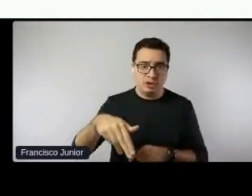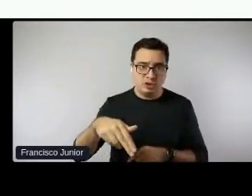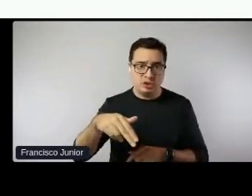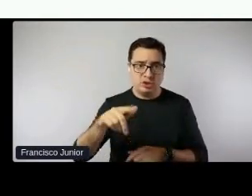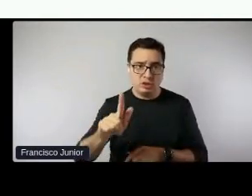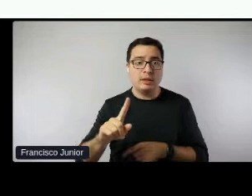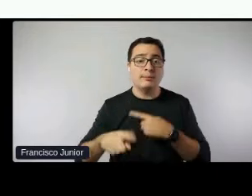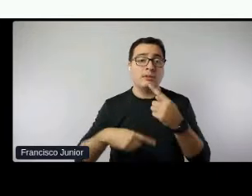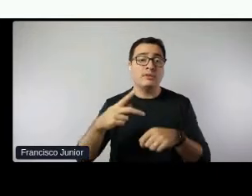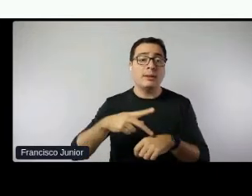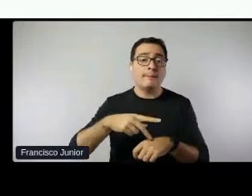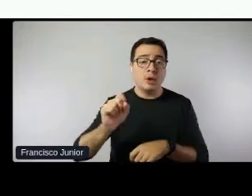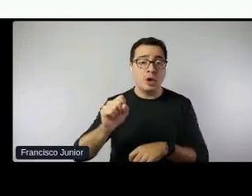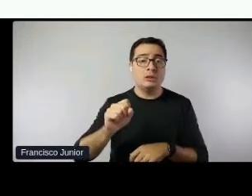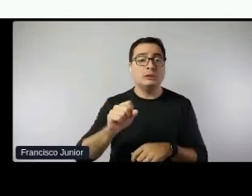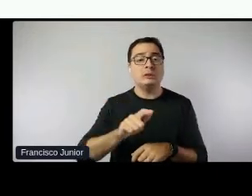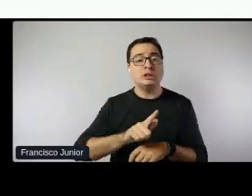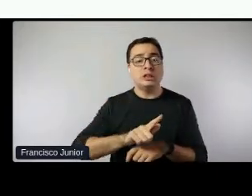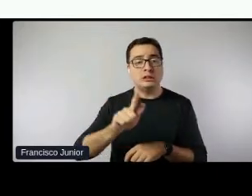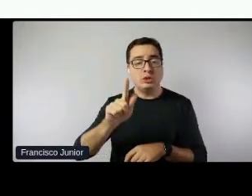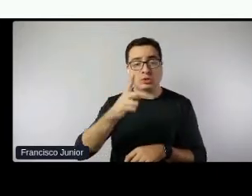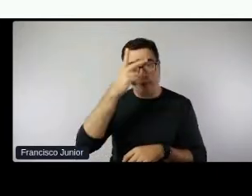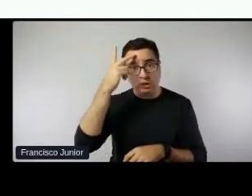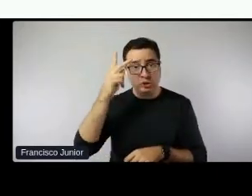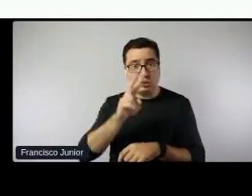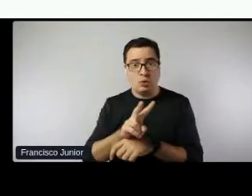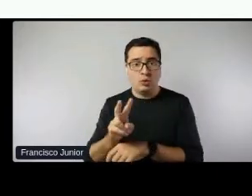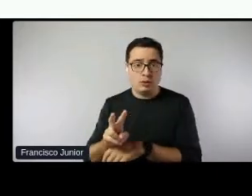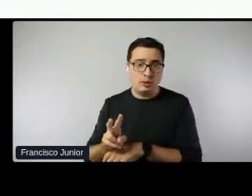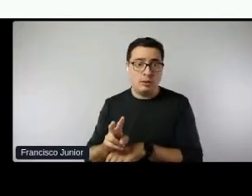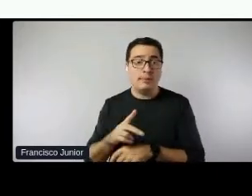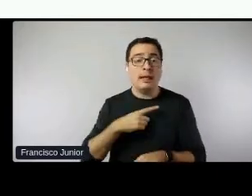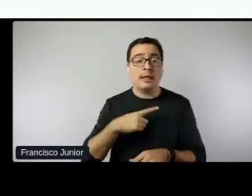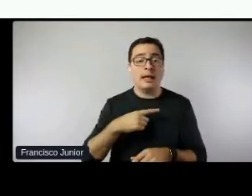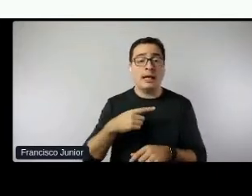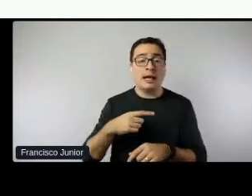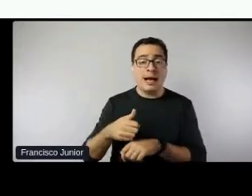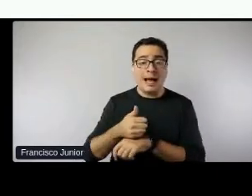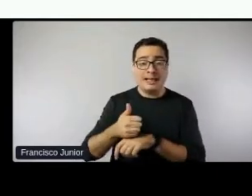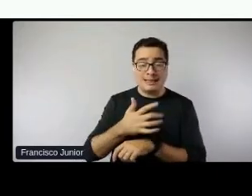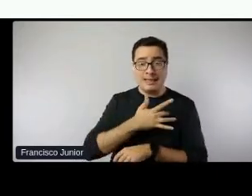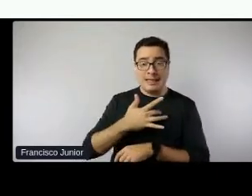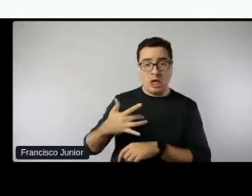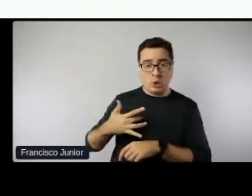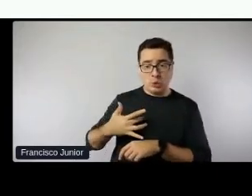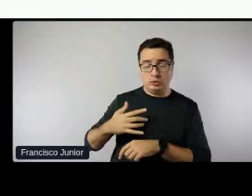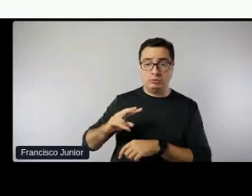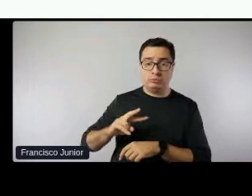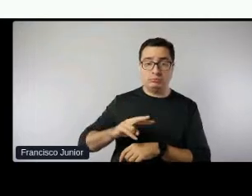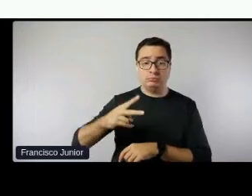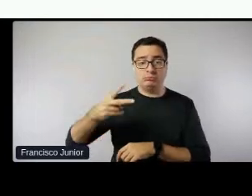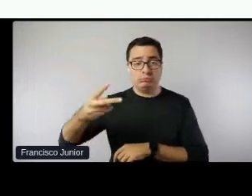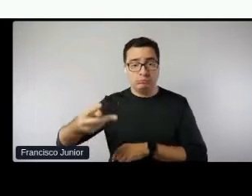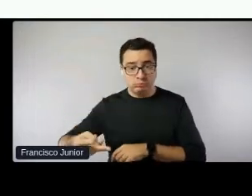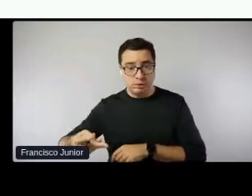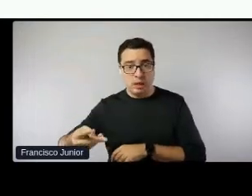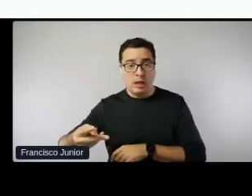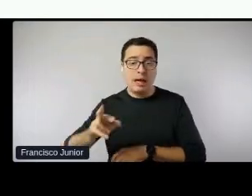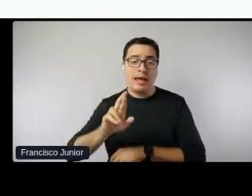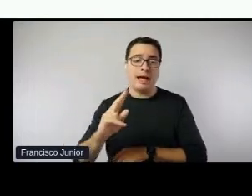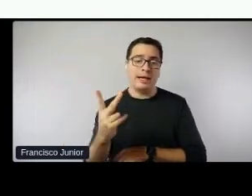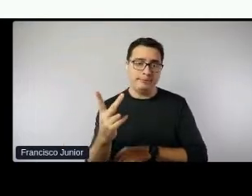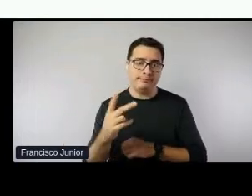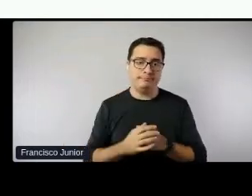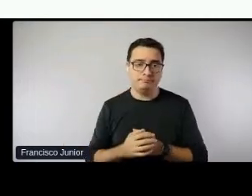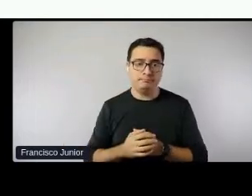de pessoas, para que eu pudesse fazer uma migração de carreira da área da saúde para a área de RH.